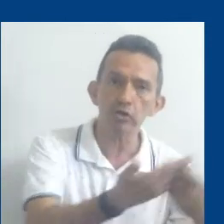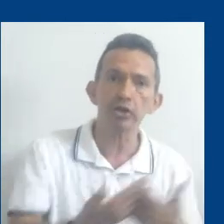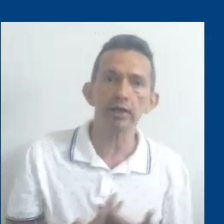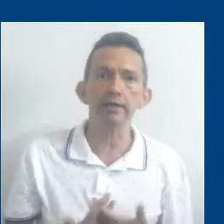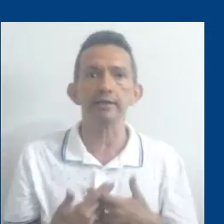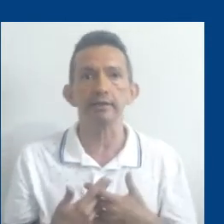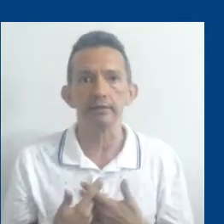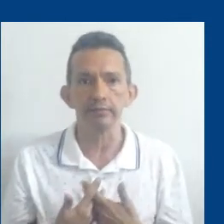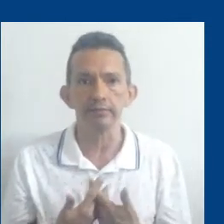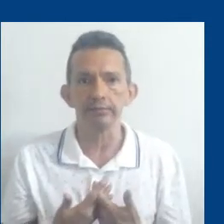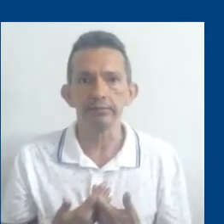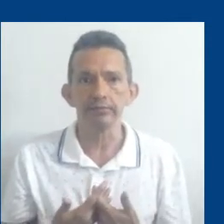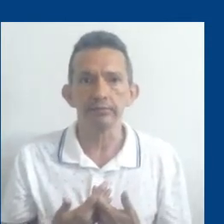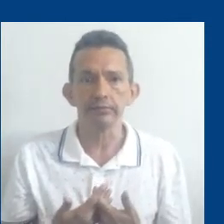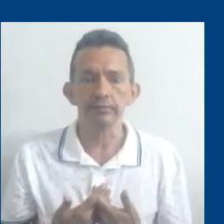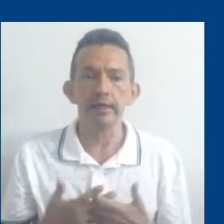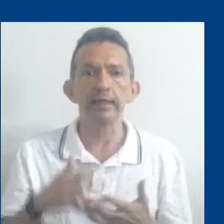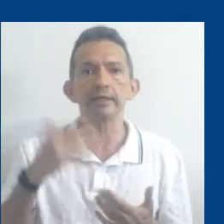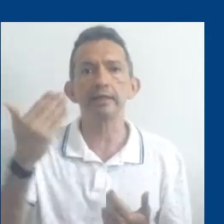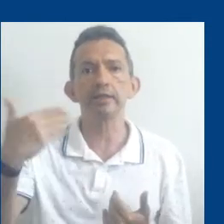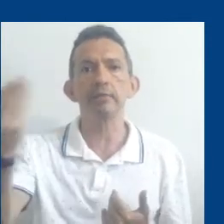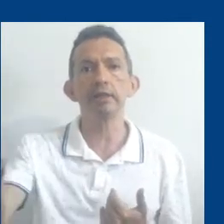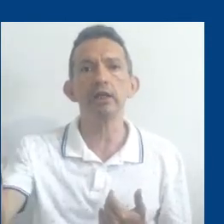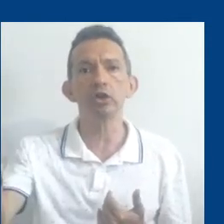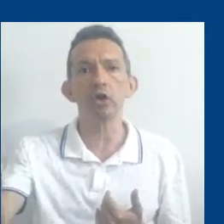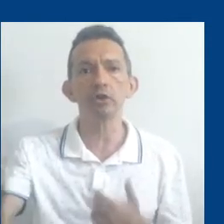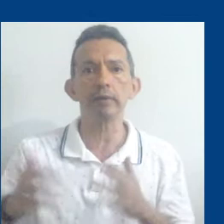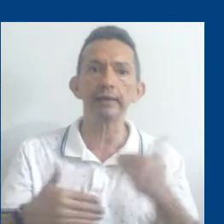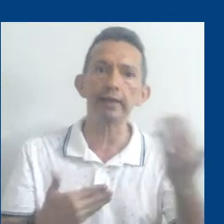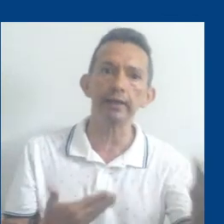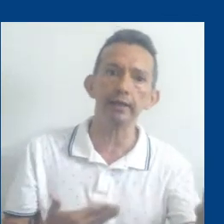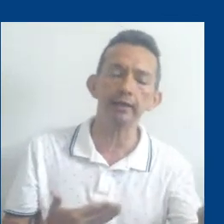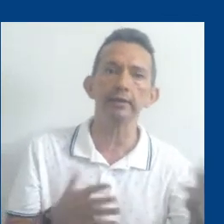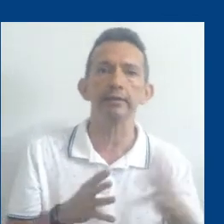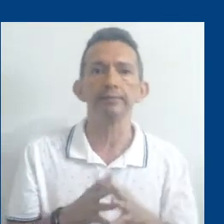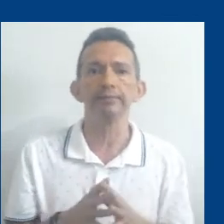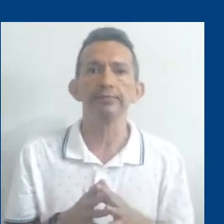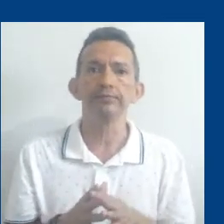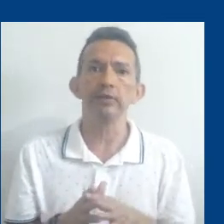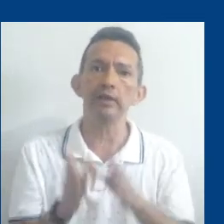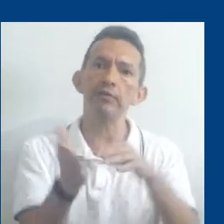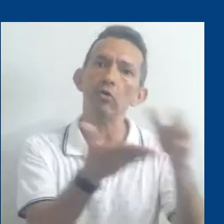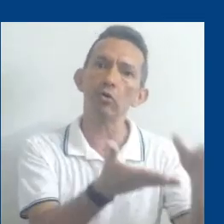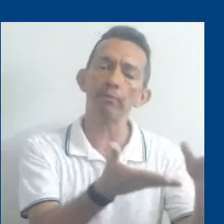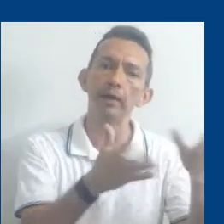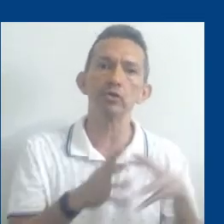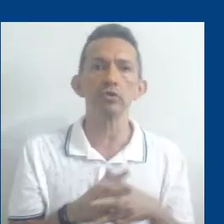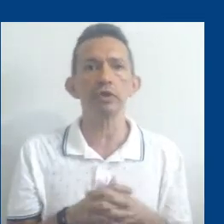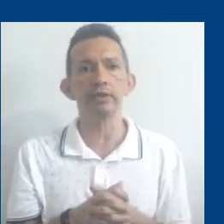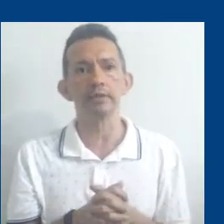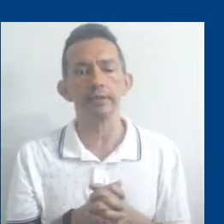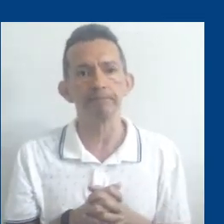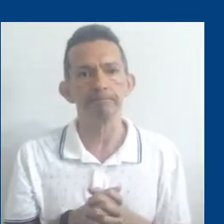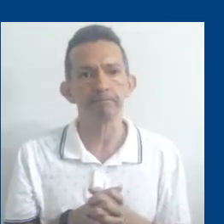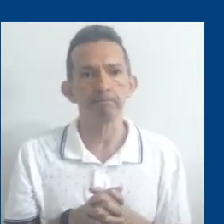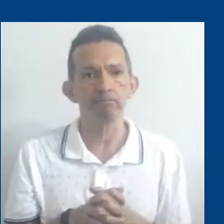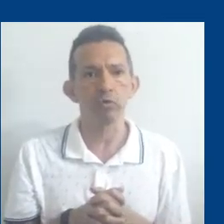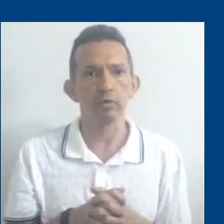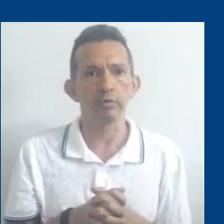complexo golgiense. Daí a célula se chama de quinidócito porque ela tem quinida, que tem a ver com o complexo